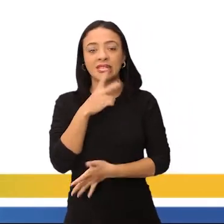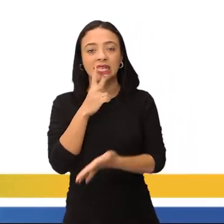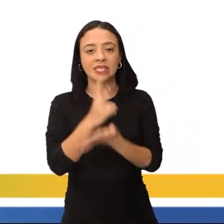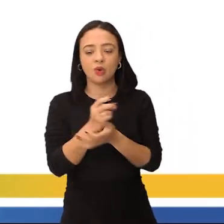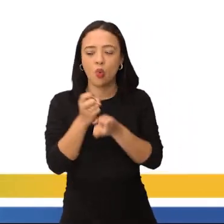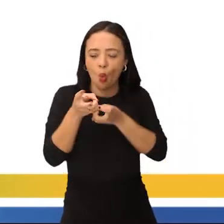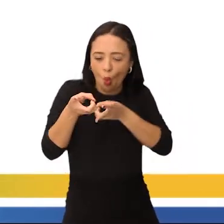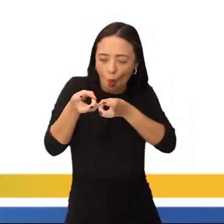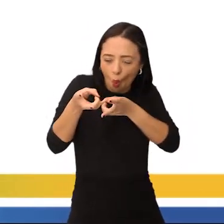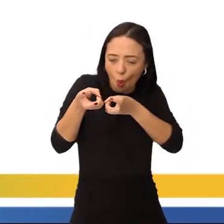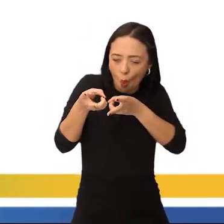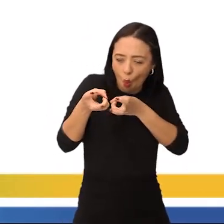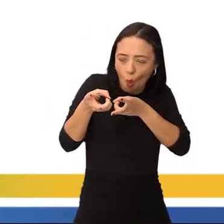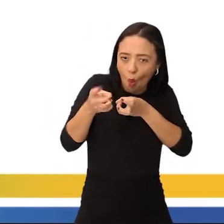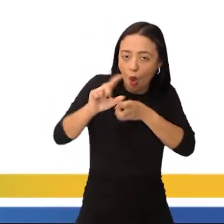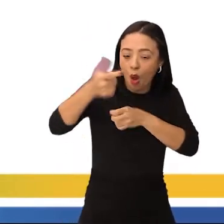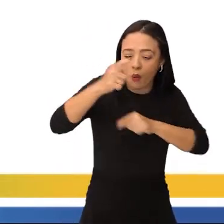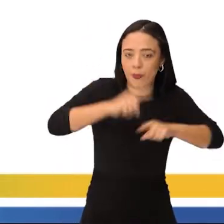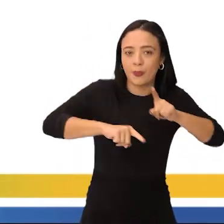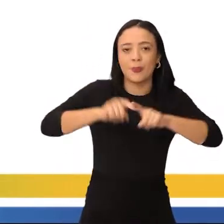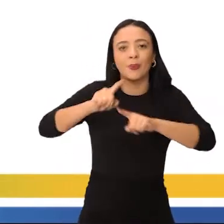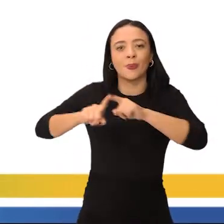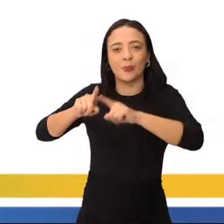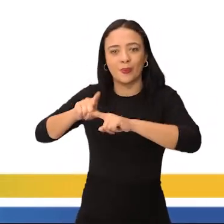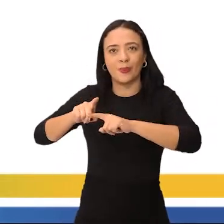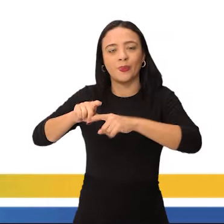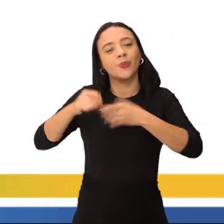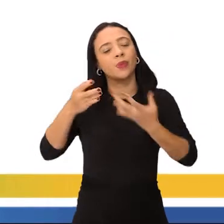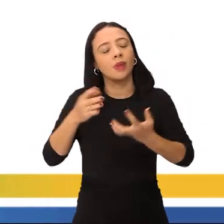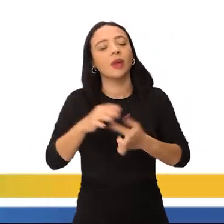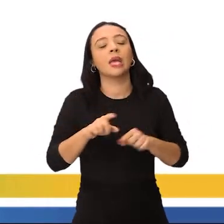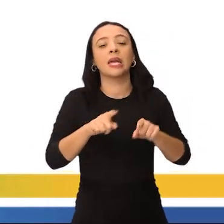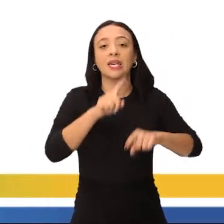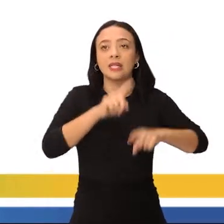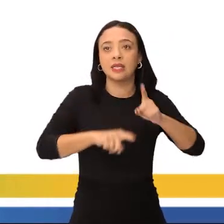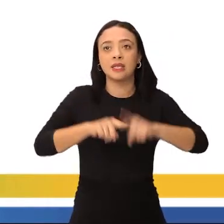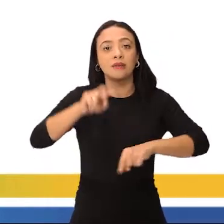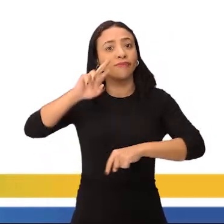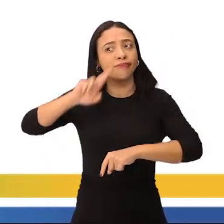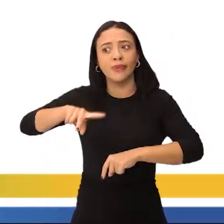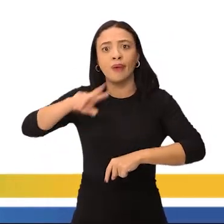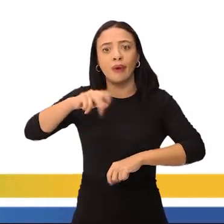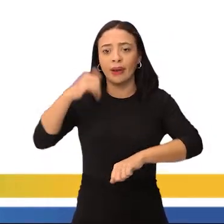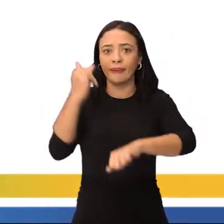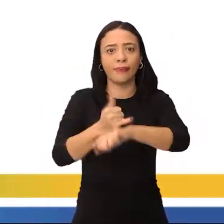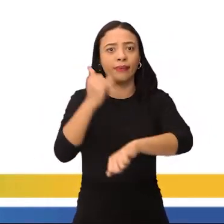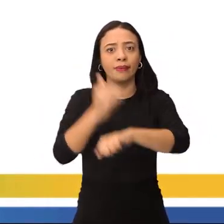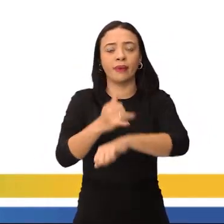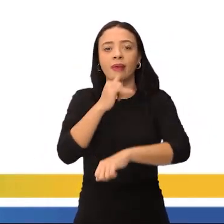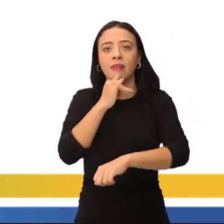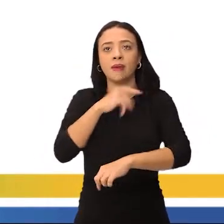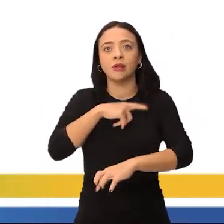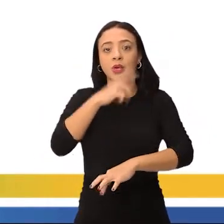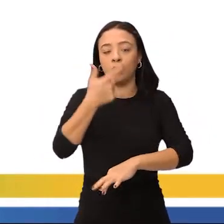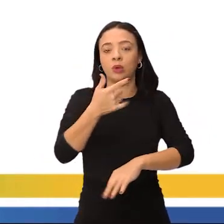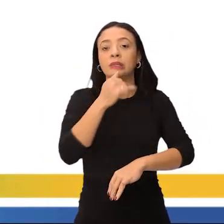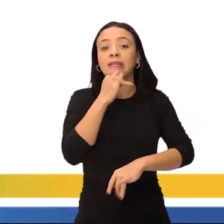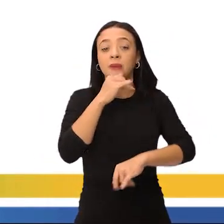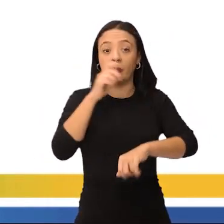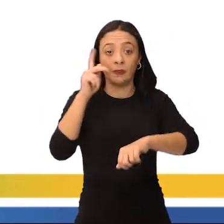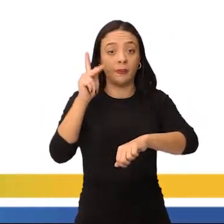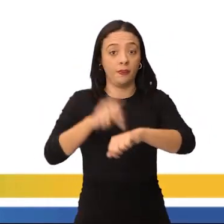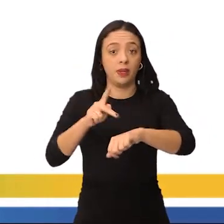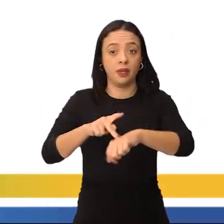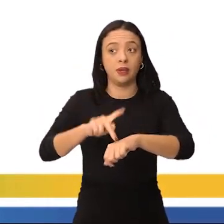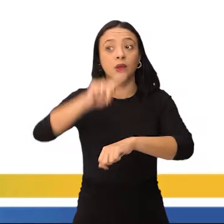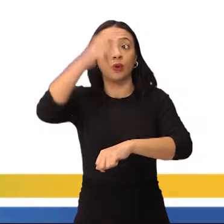atrai a alguns objetos e esses objetos não eram de metais né Por exemplo tinha outra Pedrinha dessa que